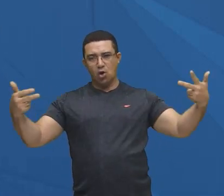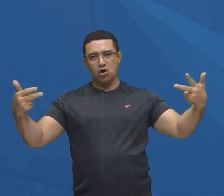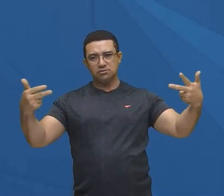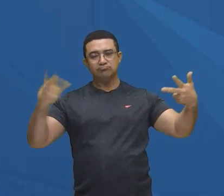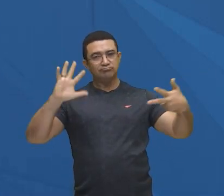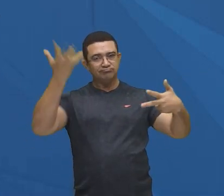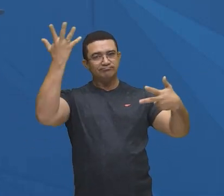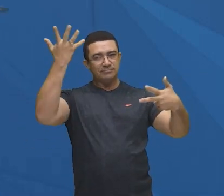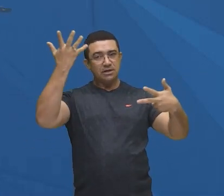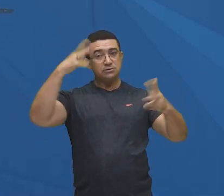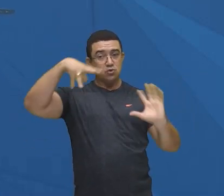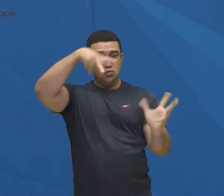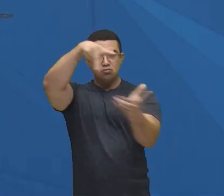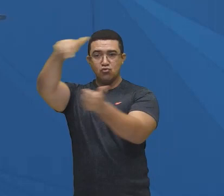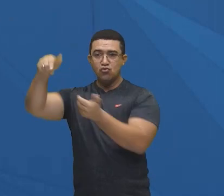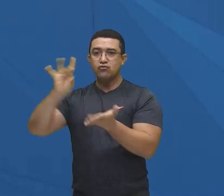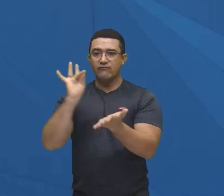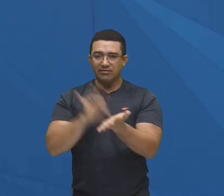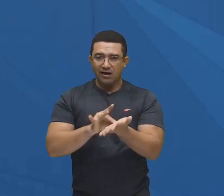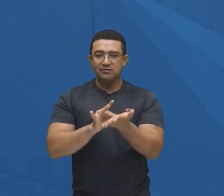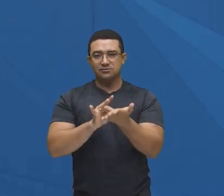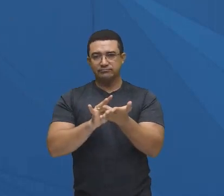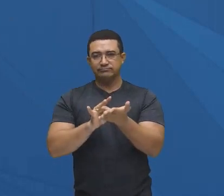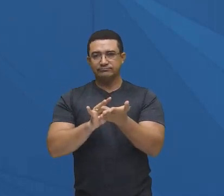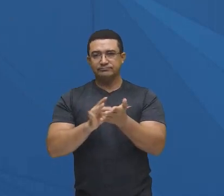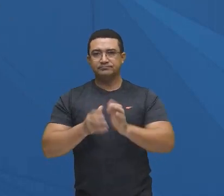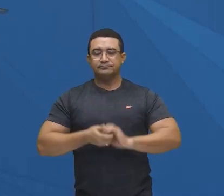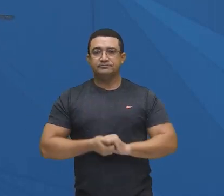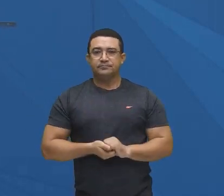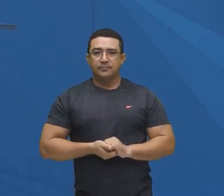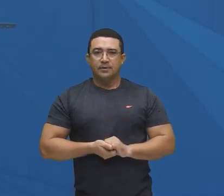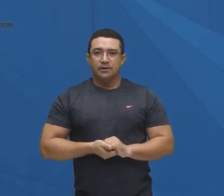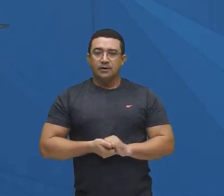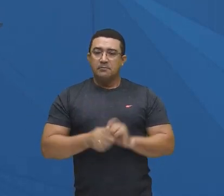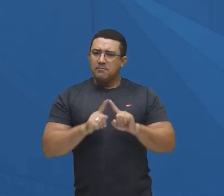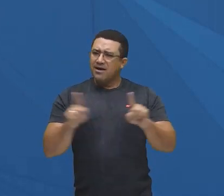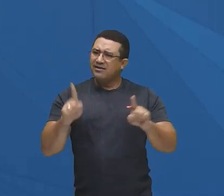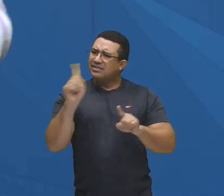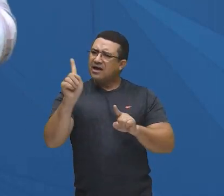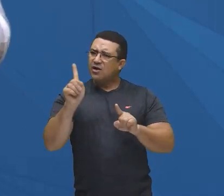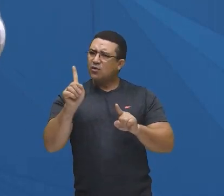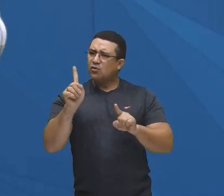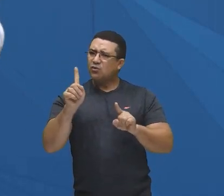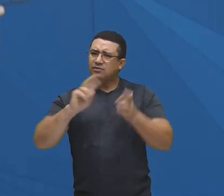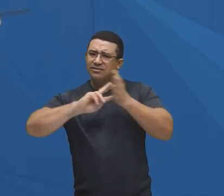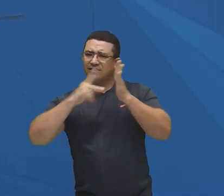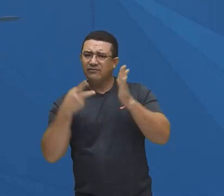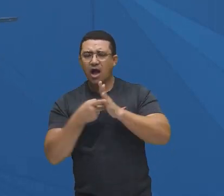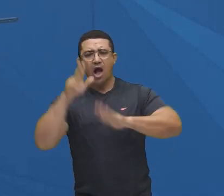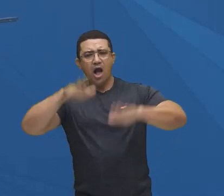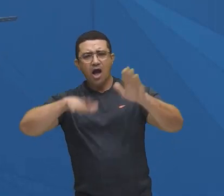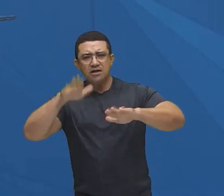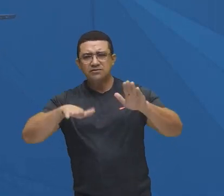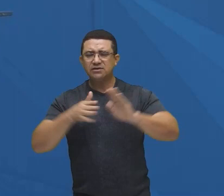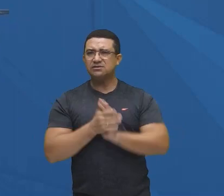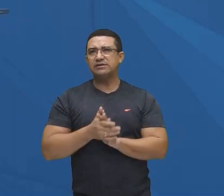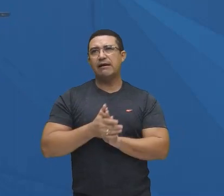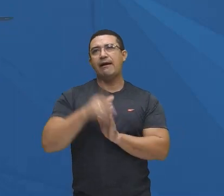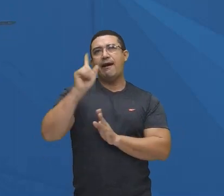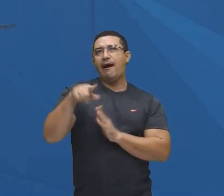consegue visualizar, tocar, materializar, tá bom? Mas não significa dizer que na maioria das vezes é algo